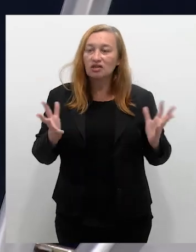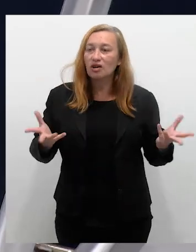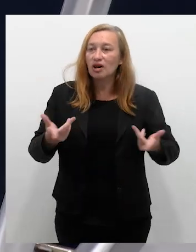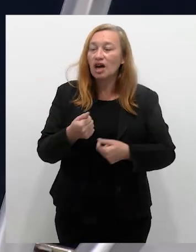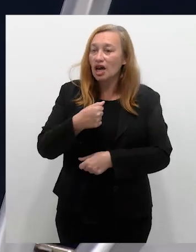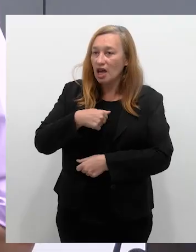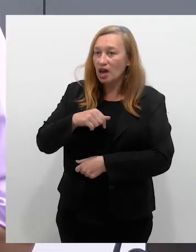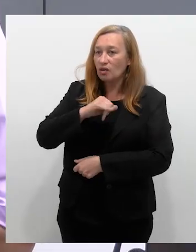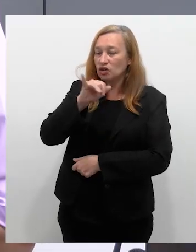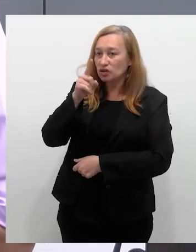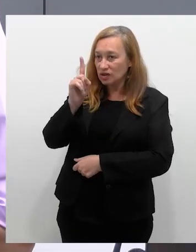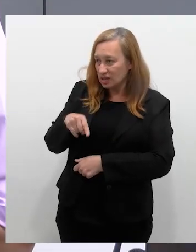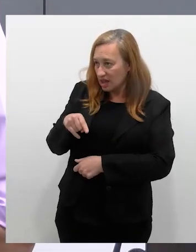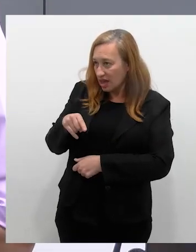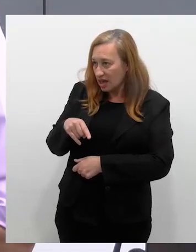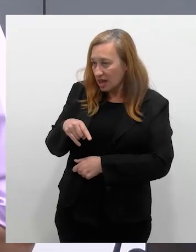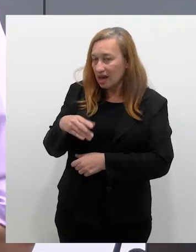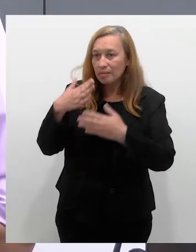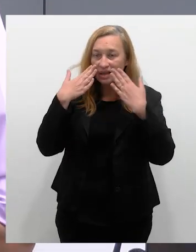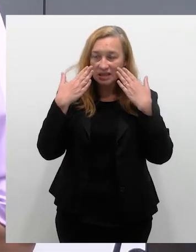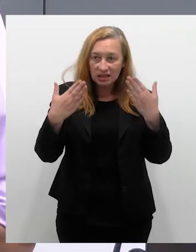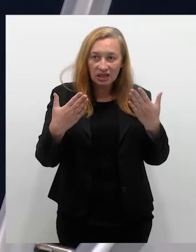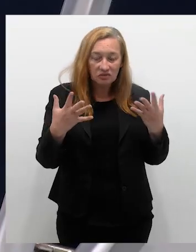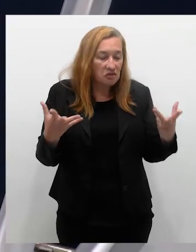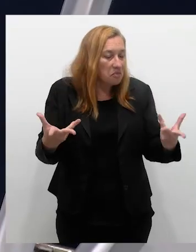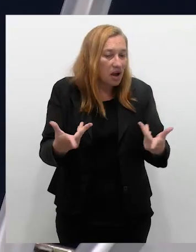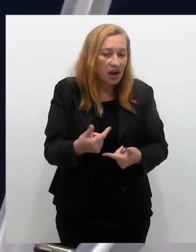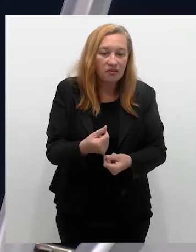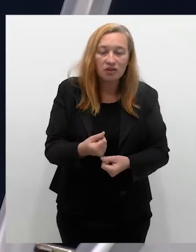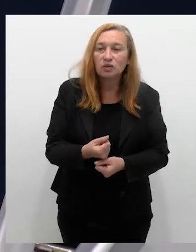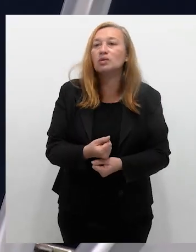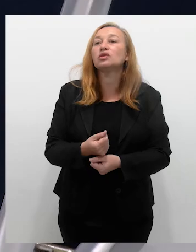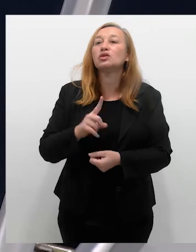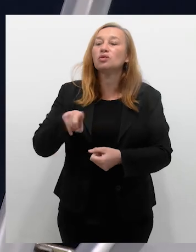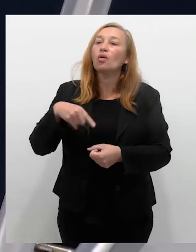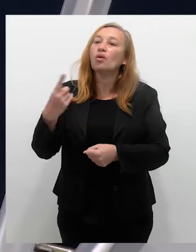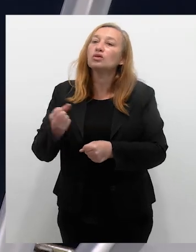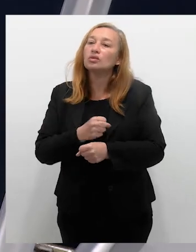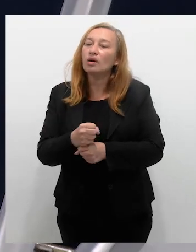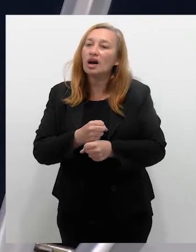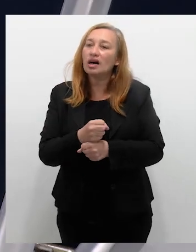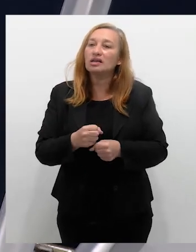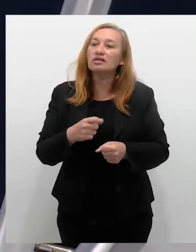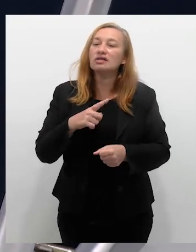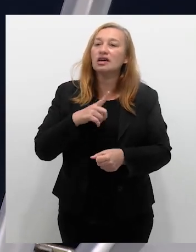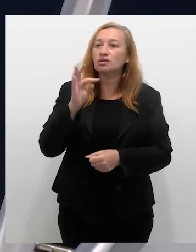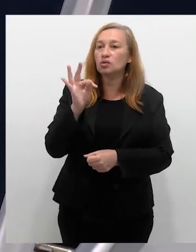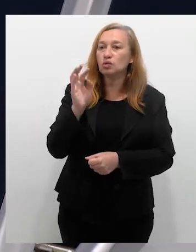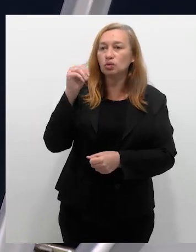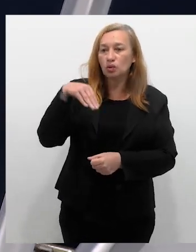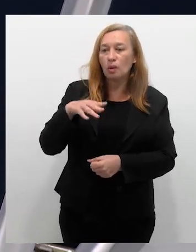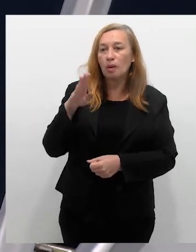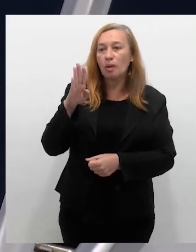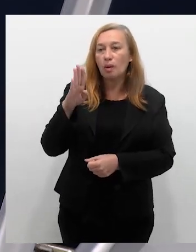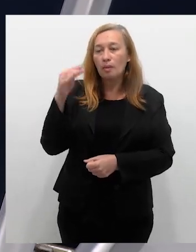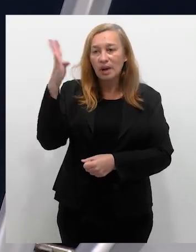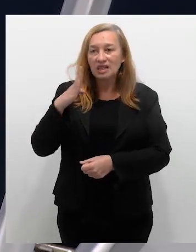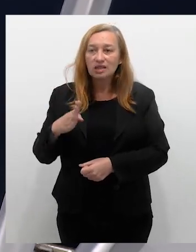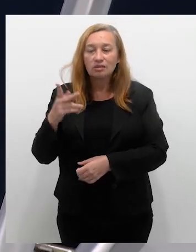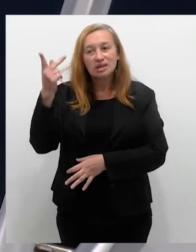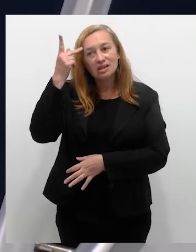Loreto apresentamos. Demais. Né? E teve uma repercussão muito bacana. No ano seguinte, nós fizemos no Tom Brasil, em São